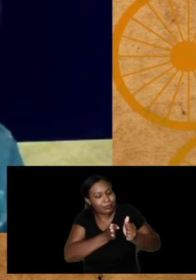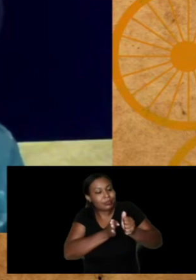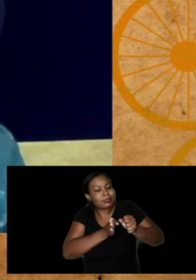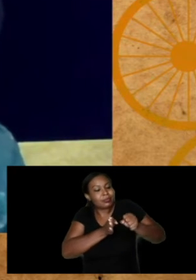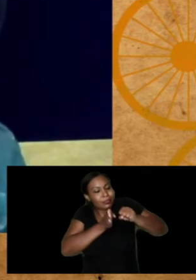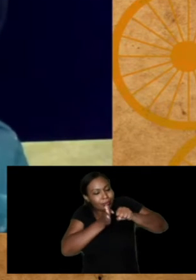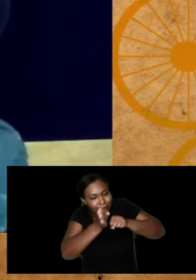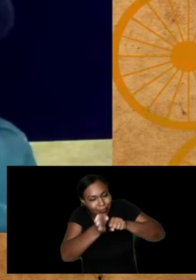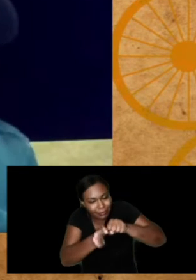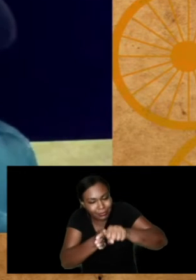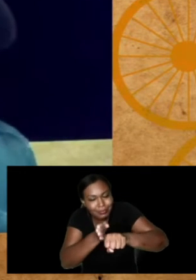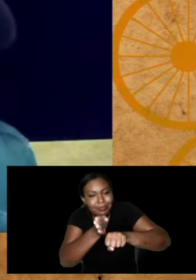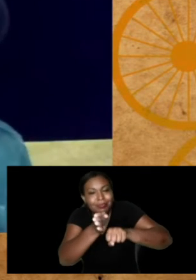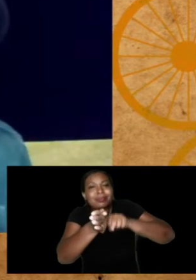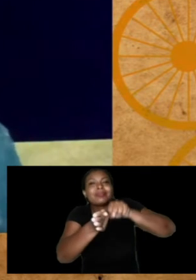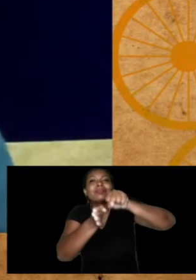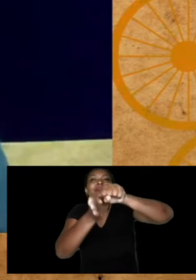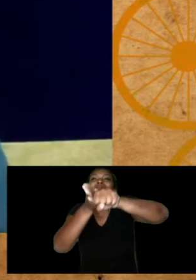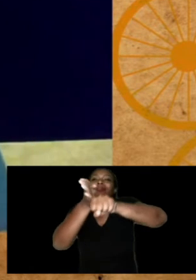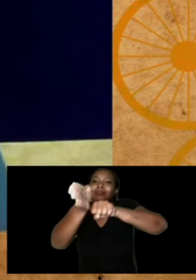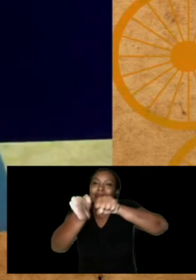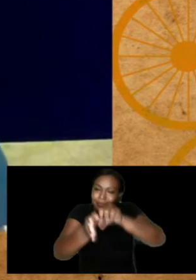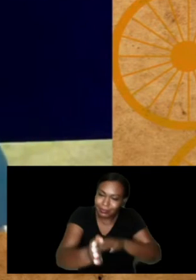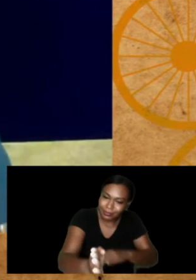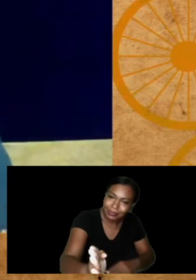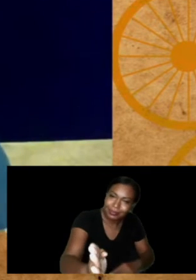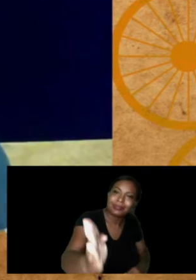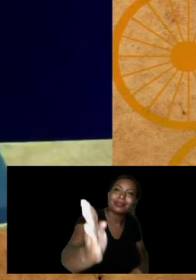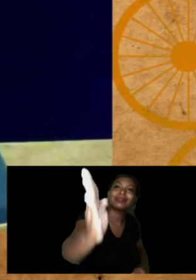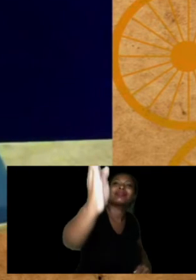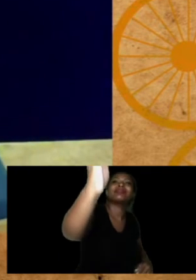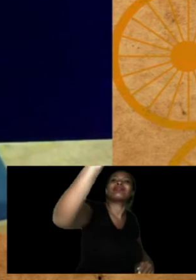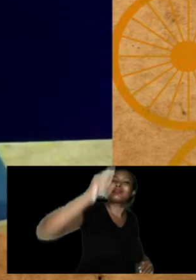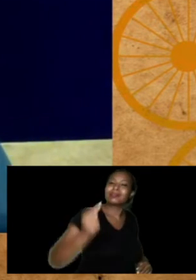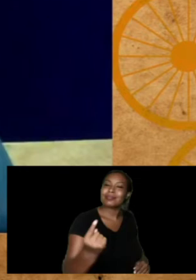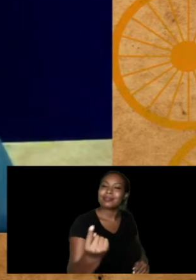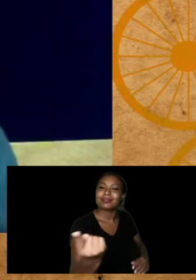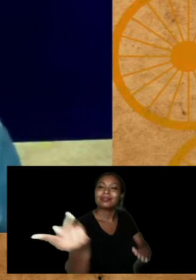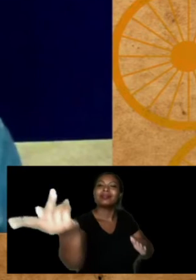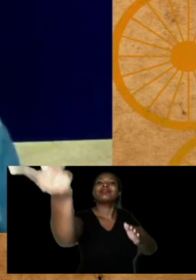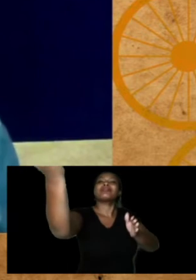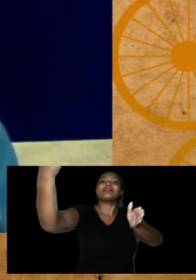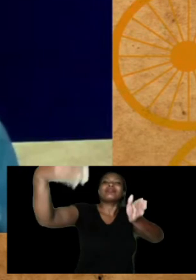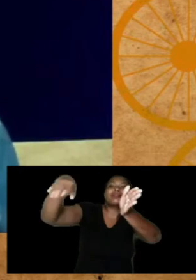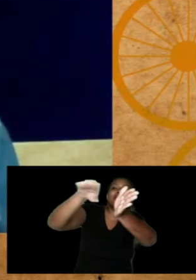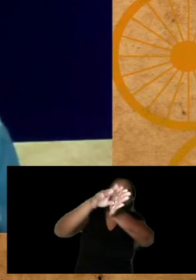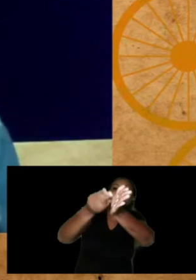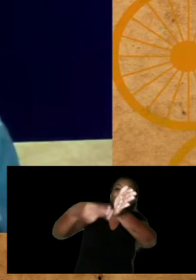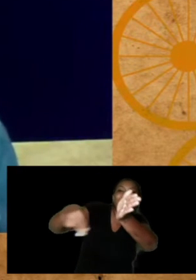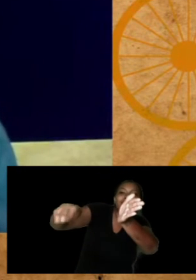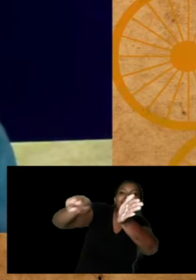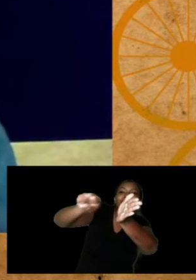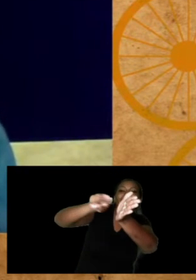acompanhar o meu. Nós vamos até a última estação.